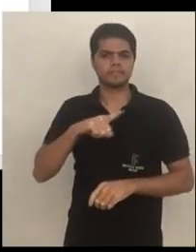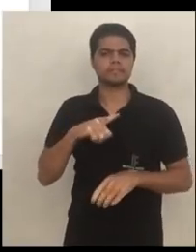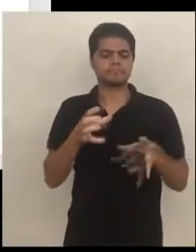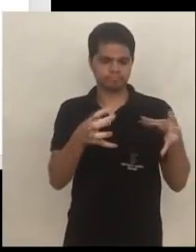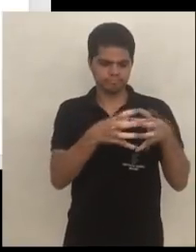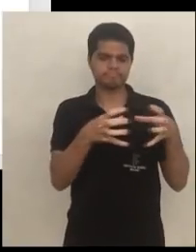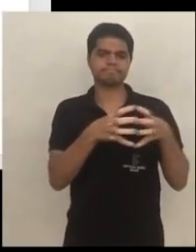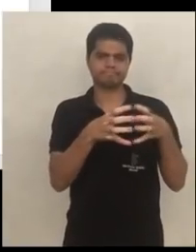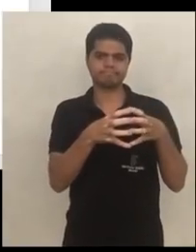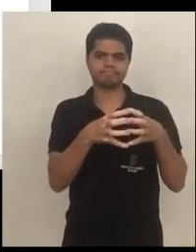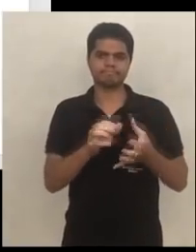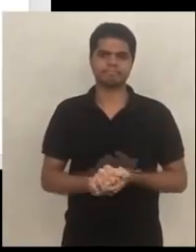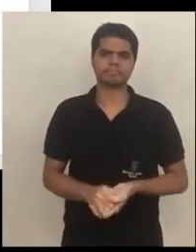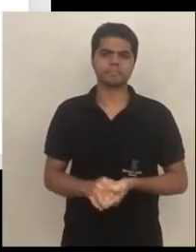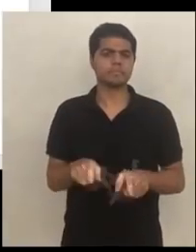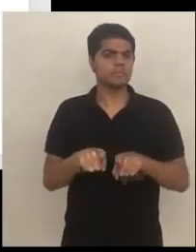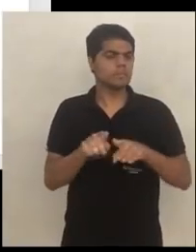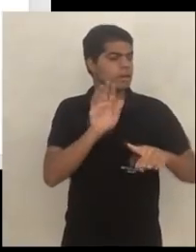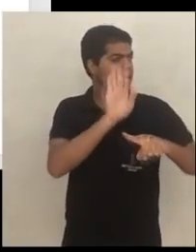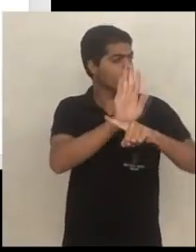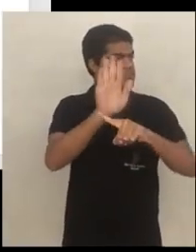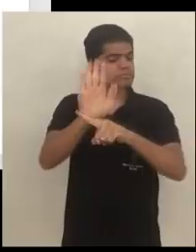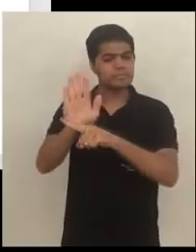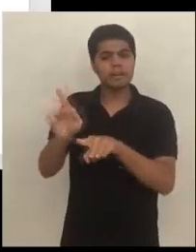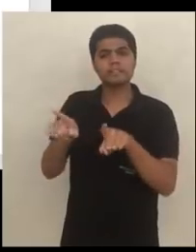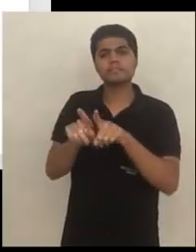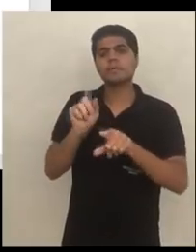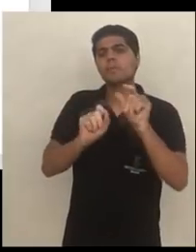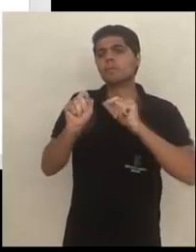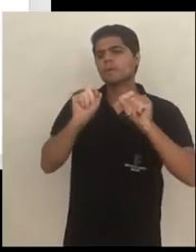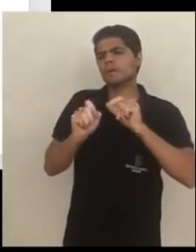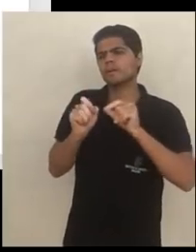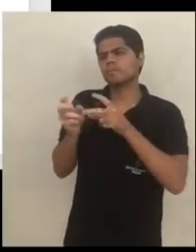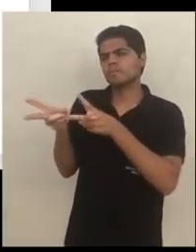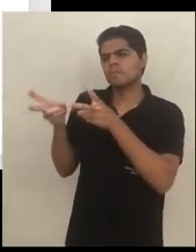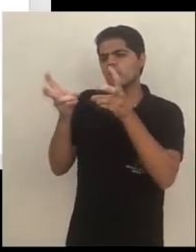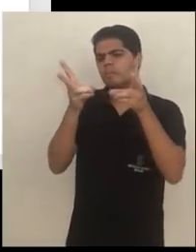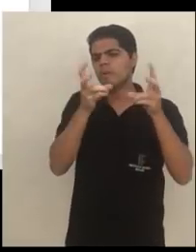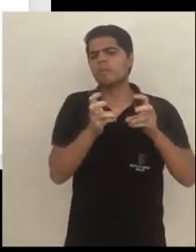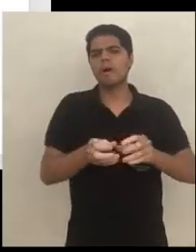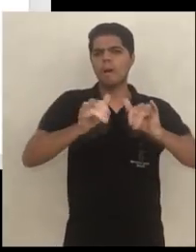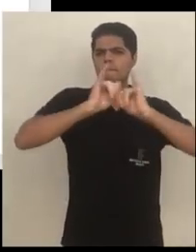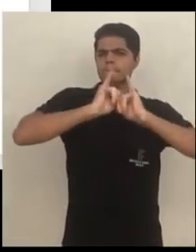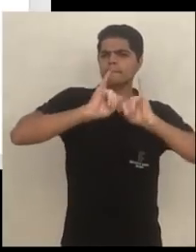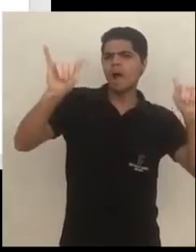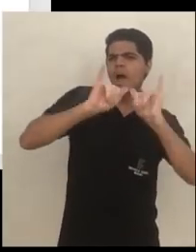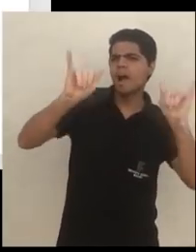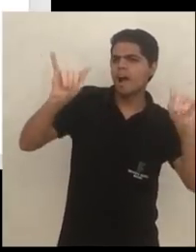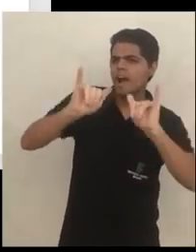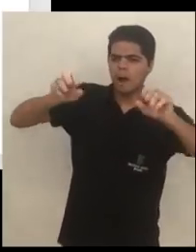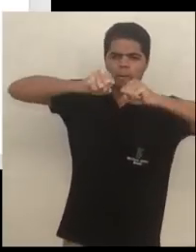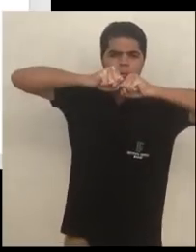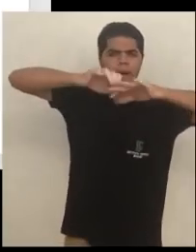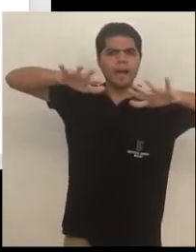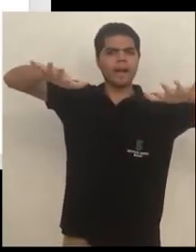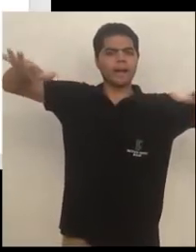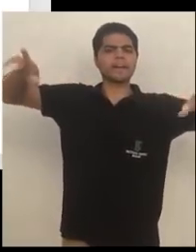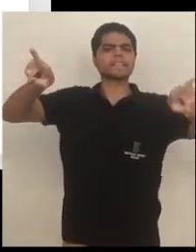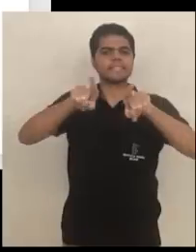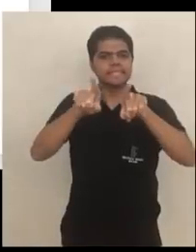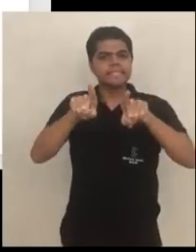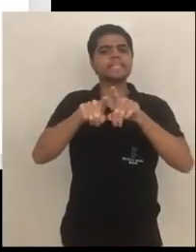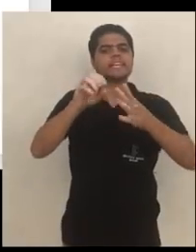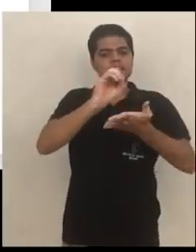grupo. Colaborar também com ações que visem a divulgação, expansão e fortalecimento da produção